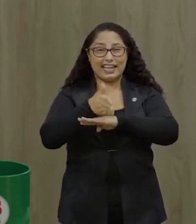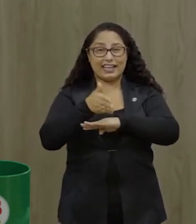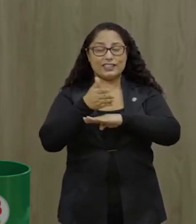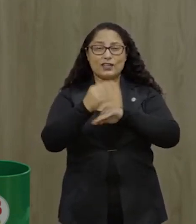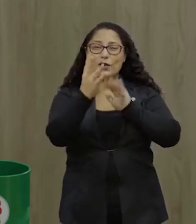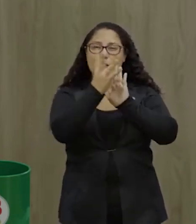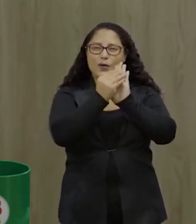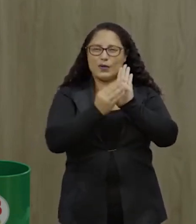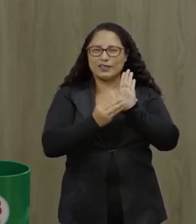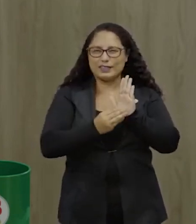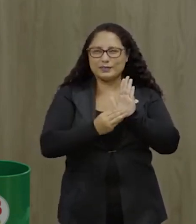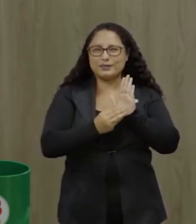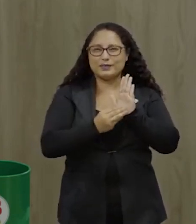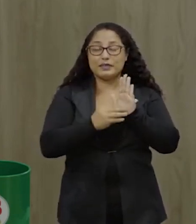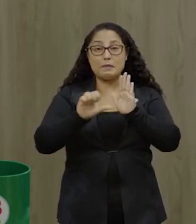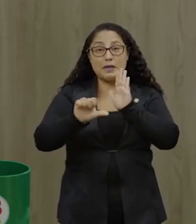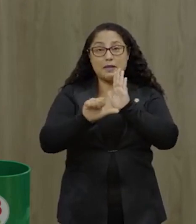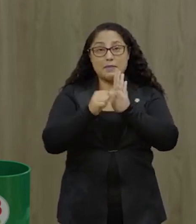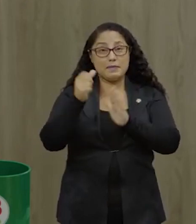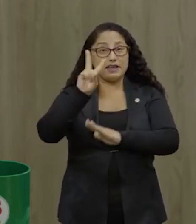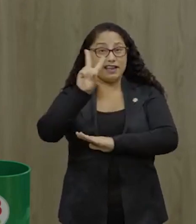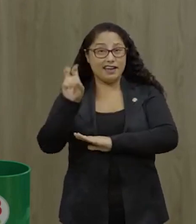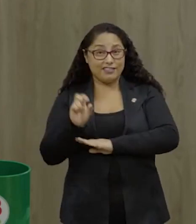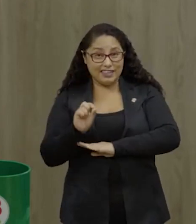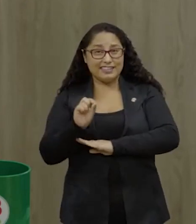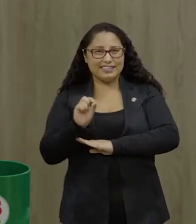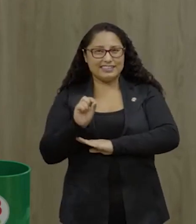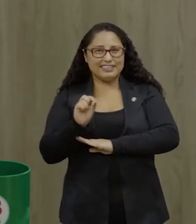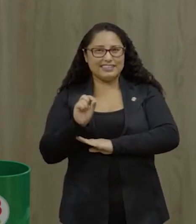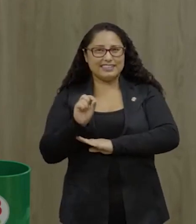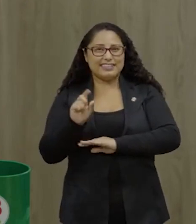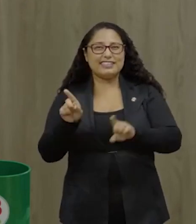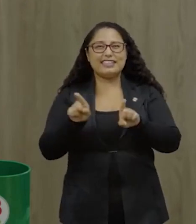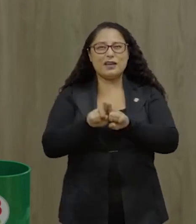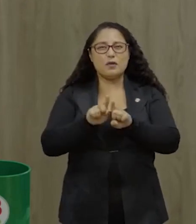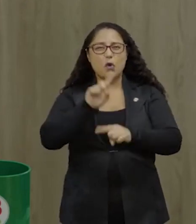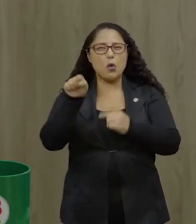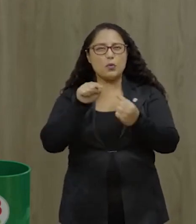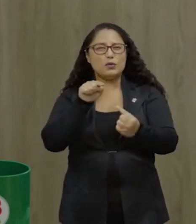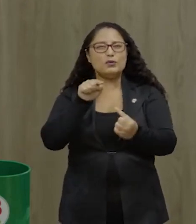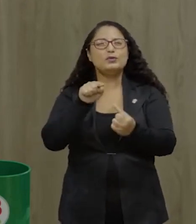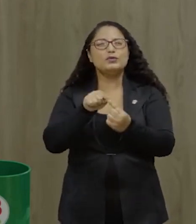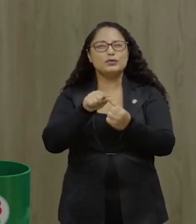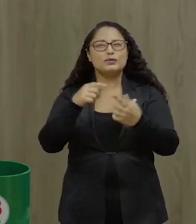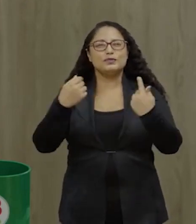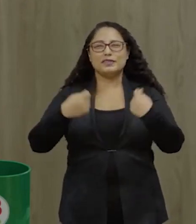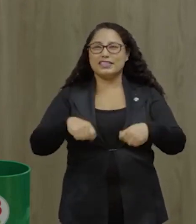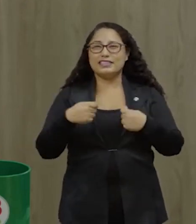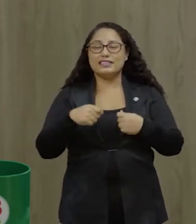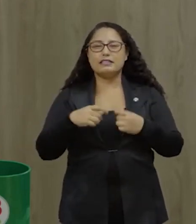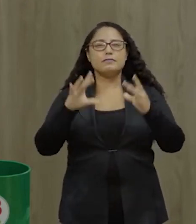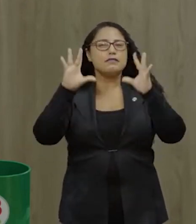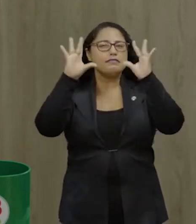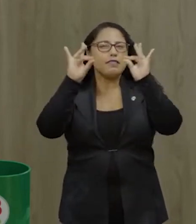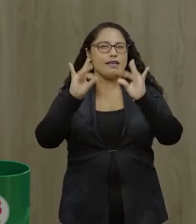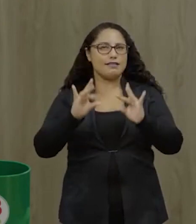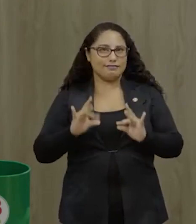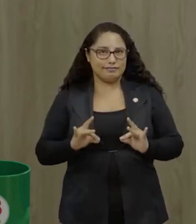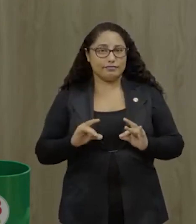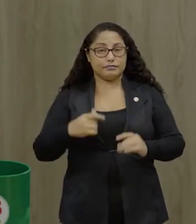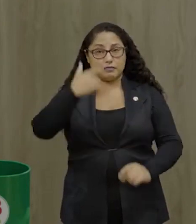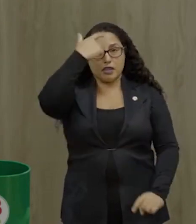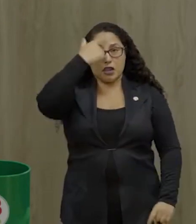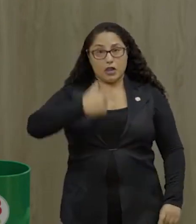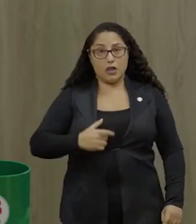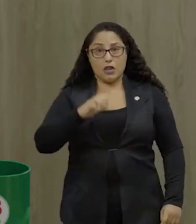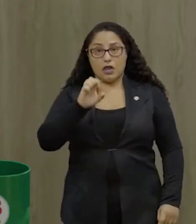esse conteúdo aqui pela primeira vez e por algum motivo precisam de uma descrição,